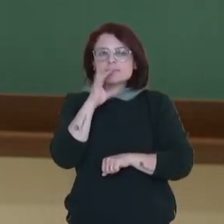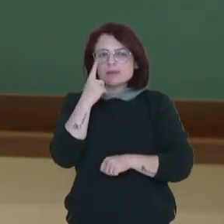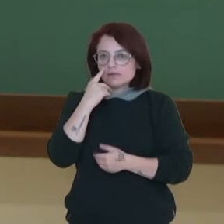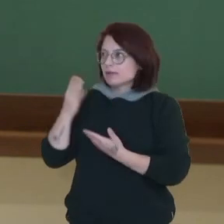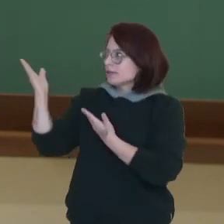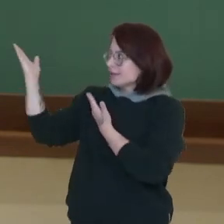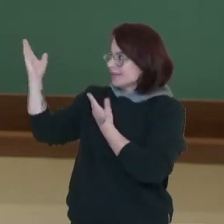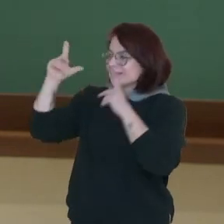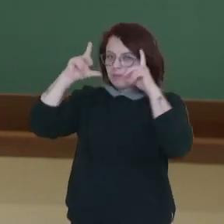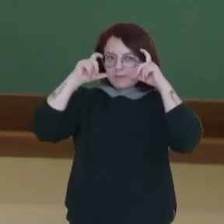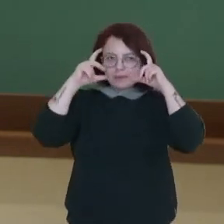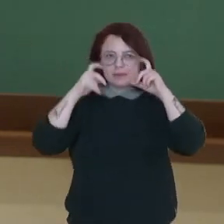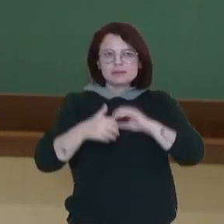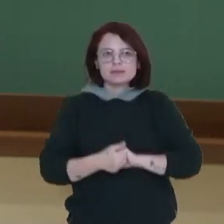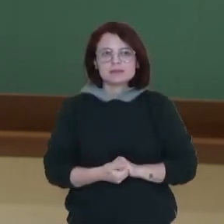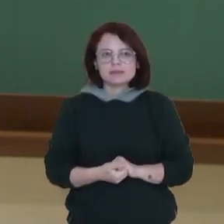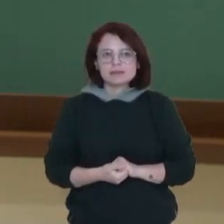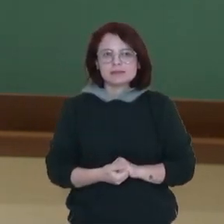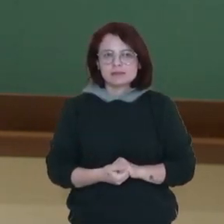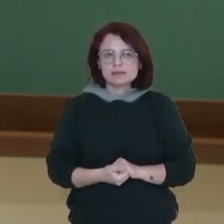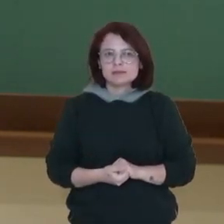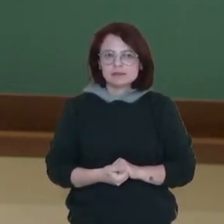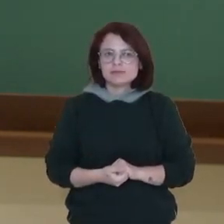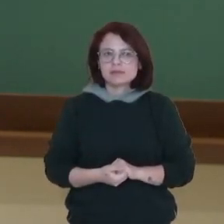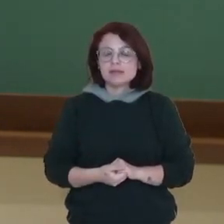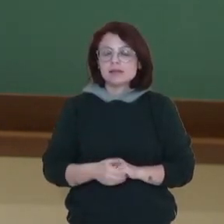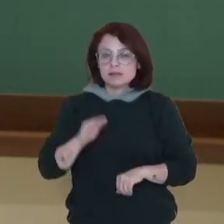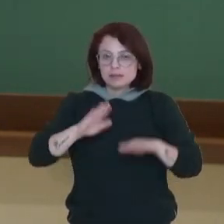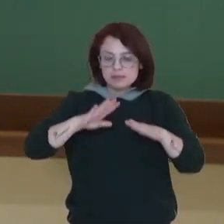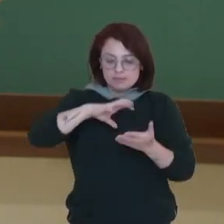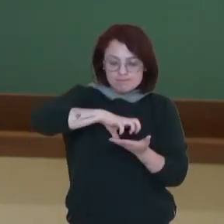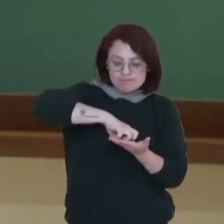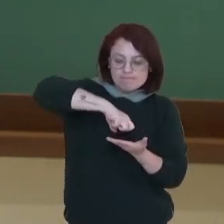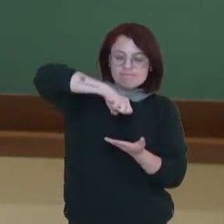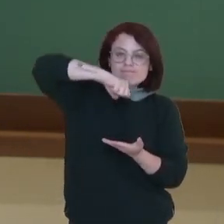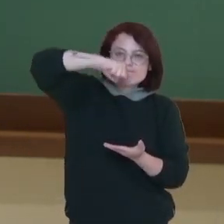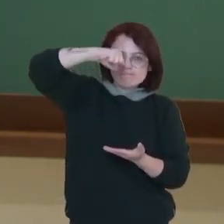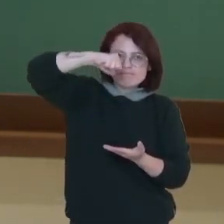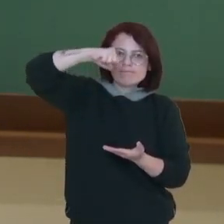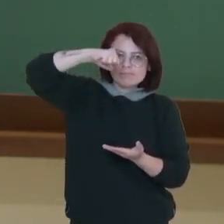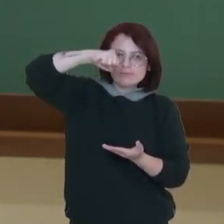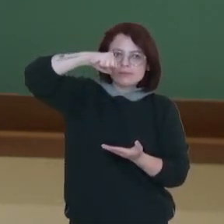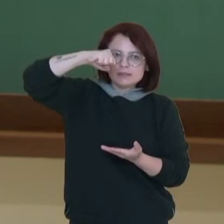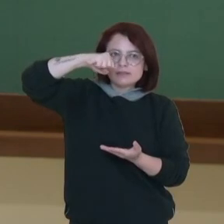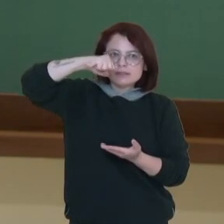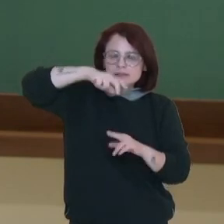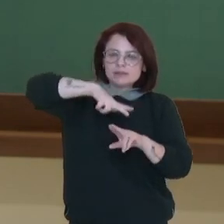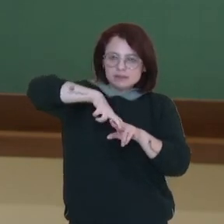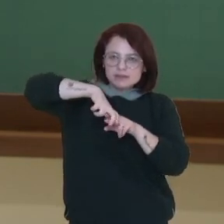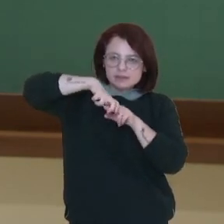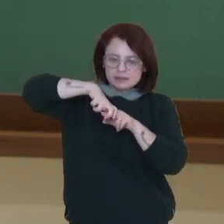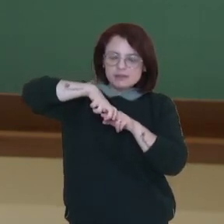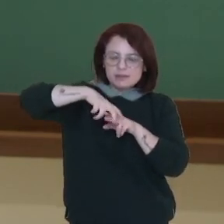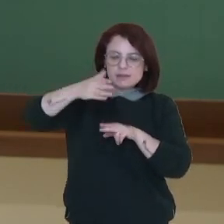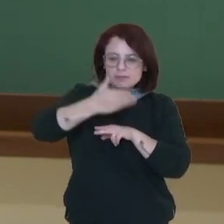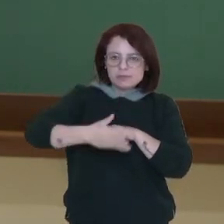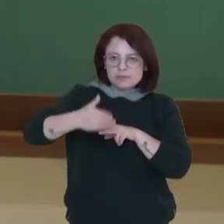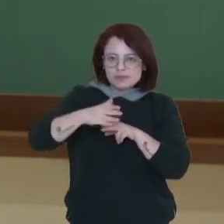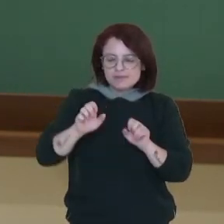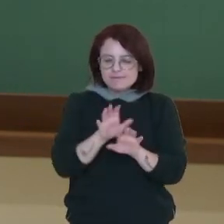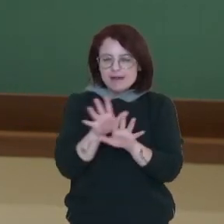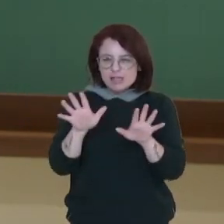que está mostrando aqui nessa imagem, né? Conforme a planta vai absorvendo, né? Através dos